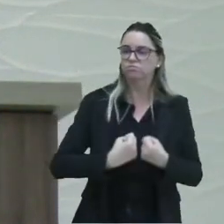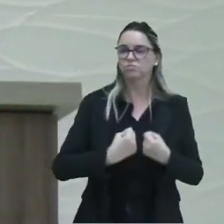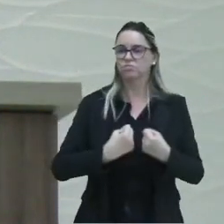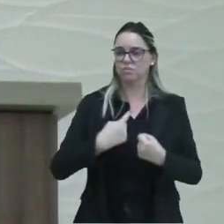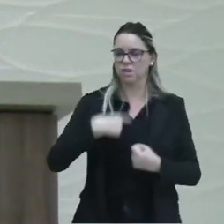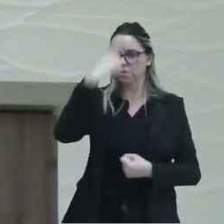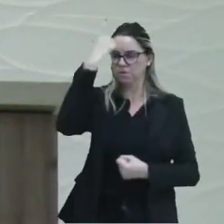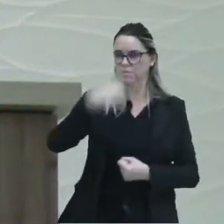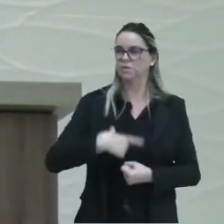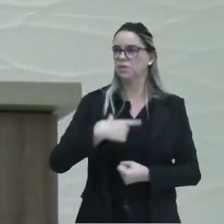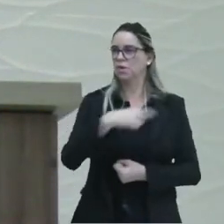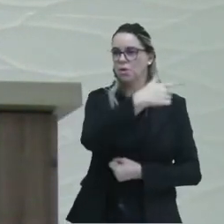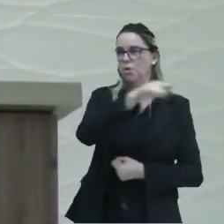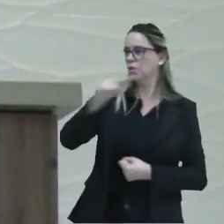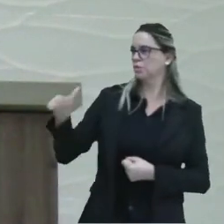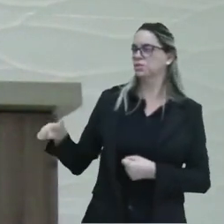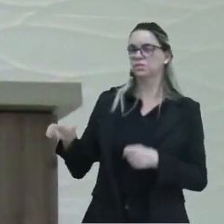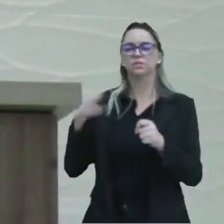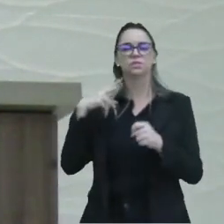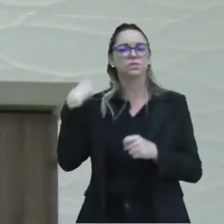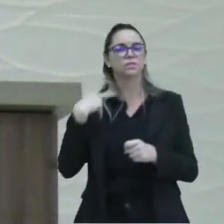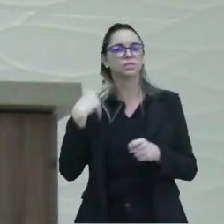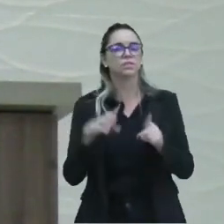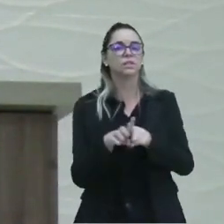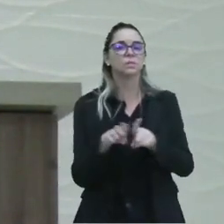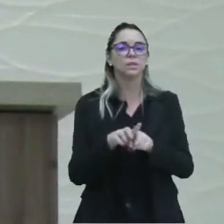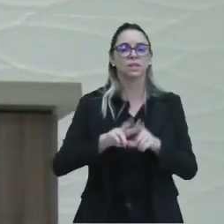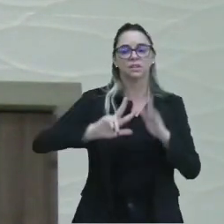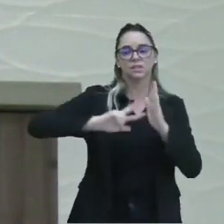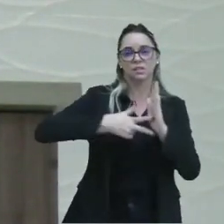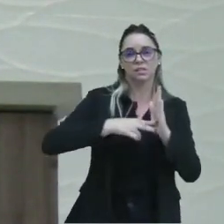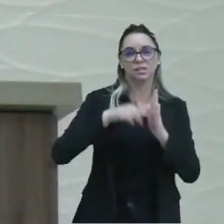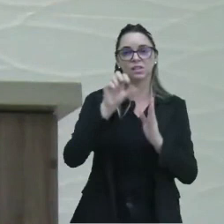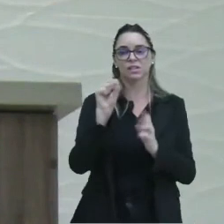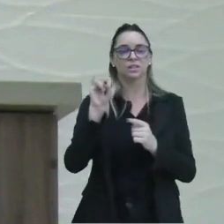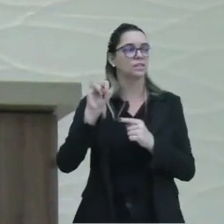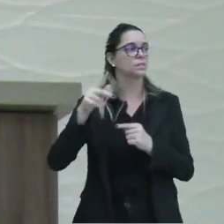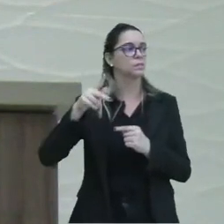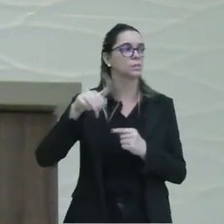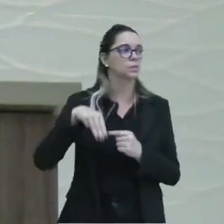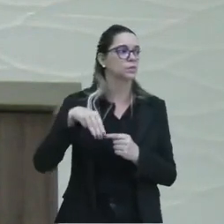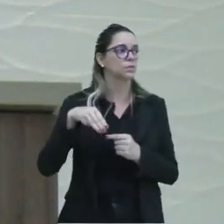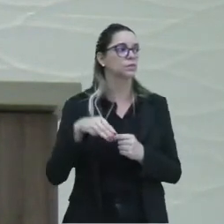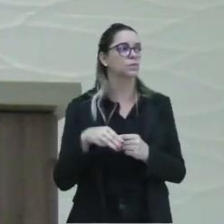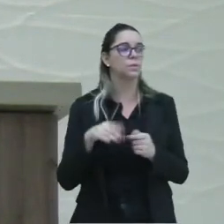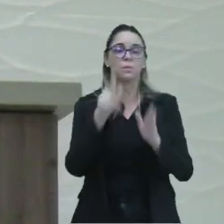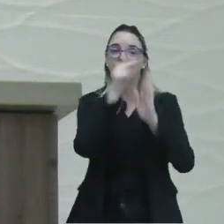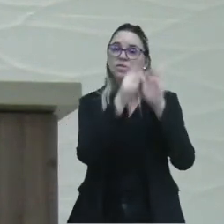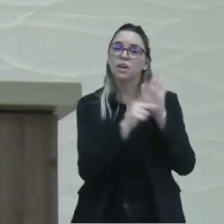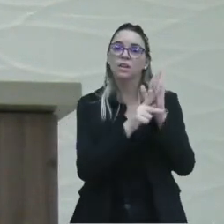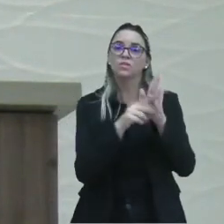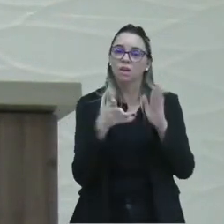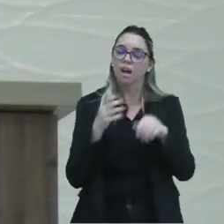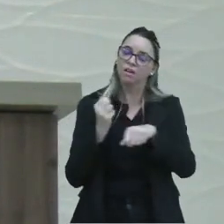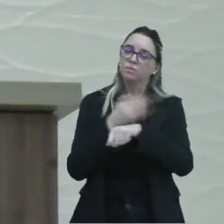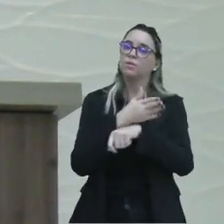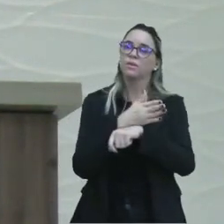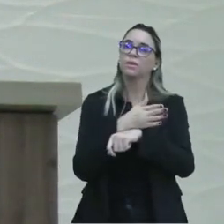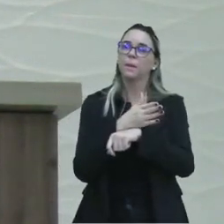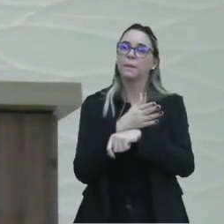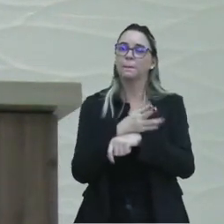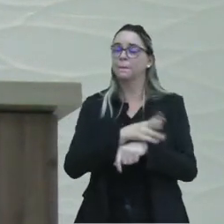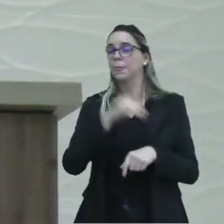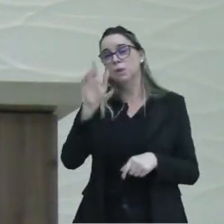vos fala e tantos outros aqui, o empenho do CISPUM, a audiência pública, o projeto que foi aprovado, jamais teria